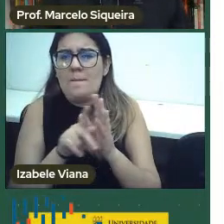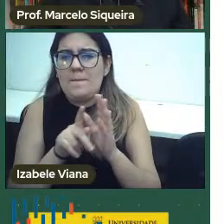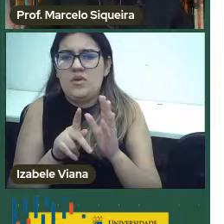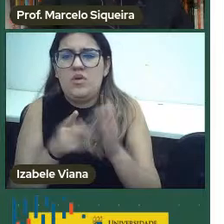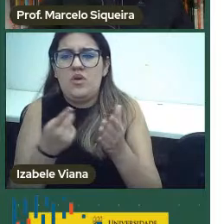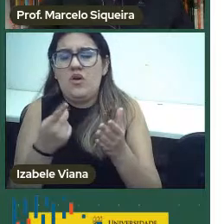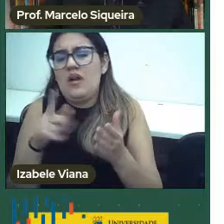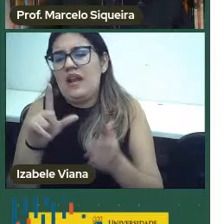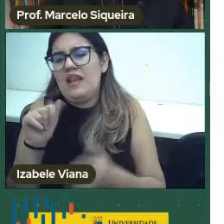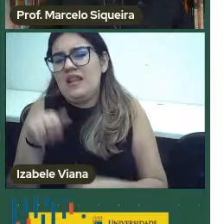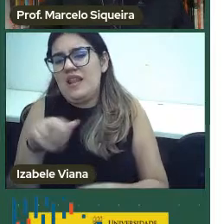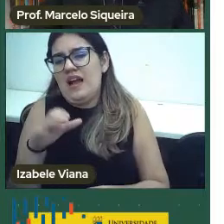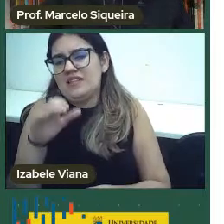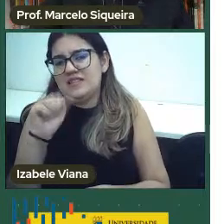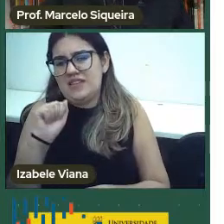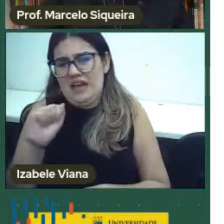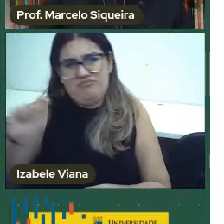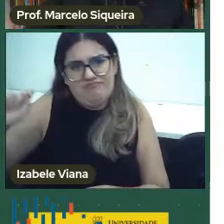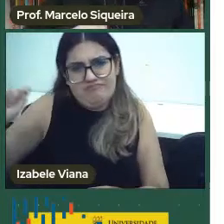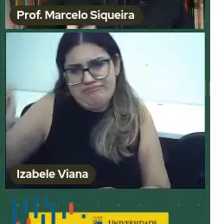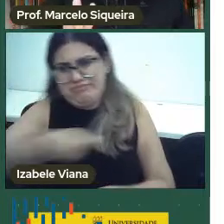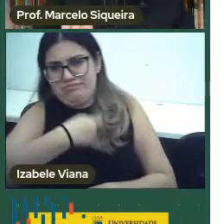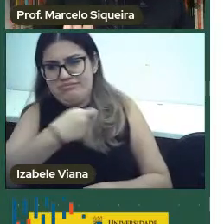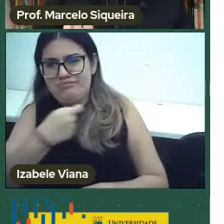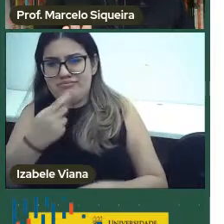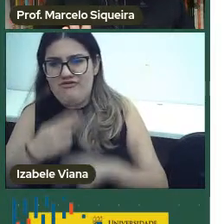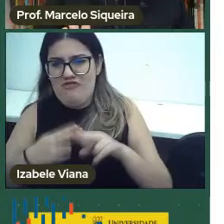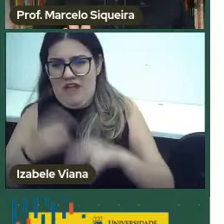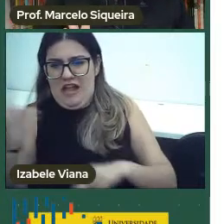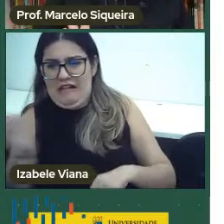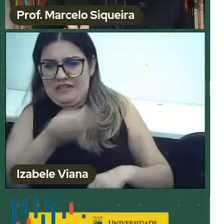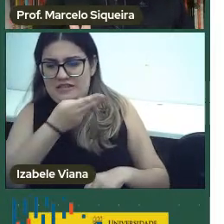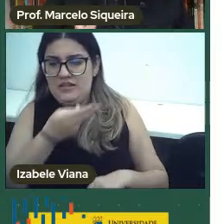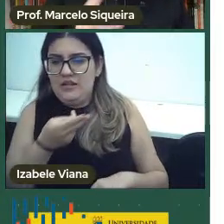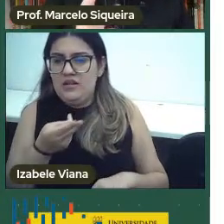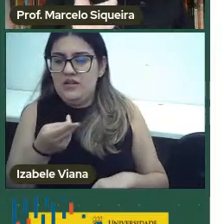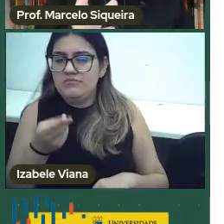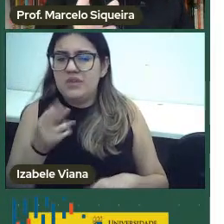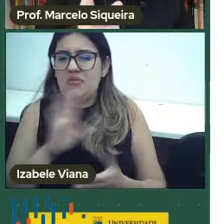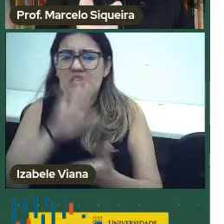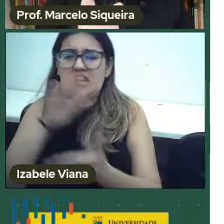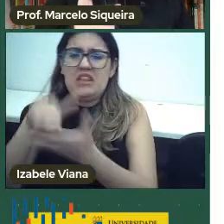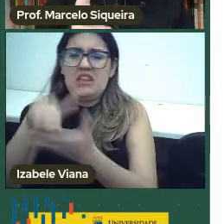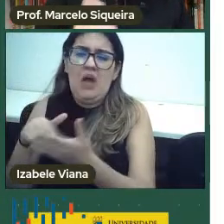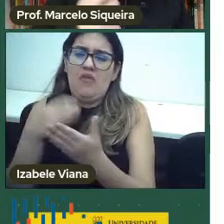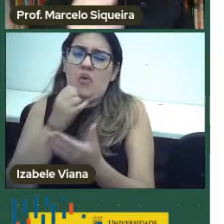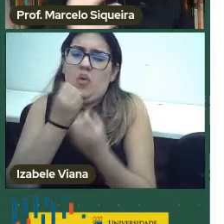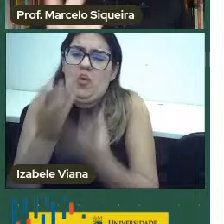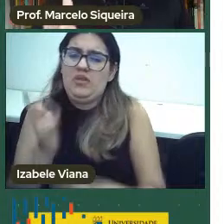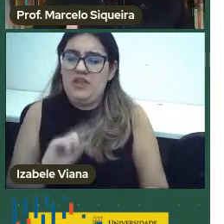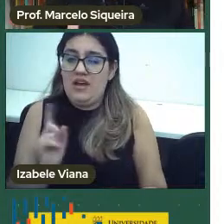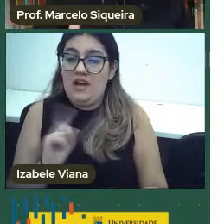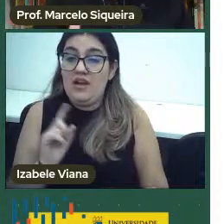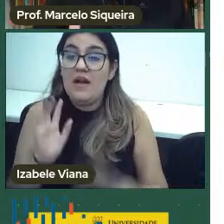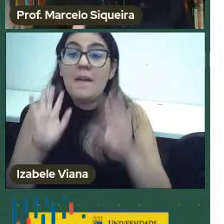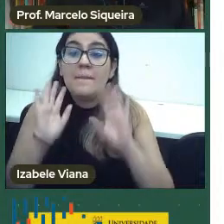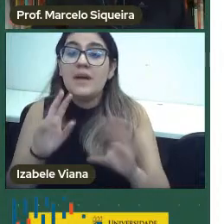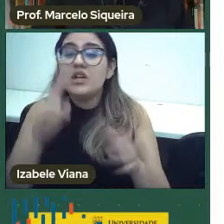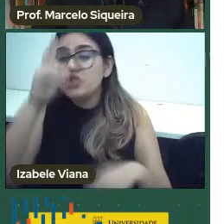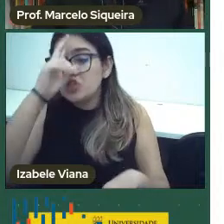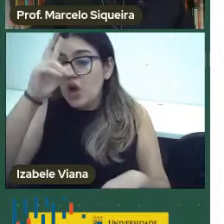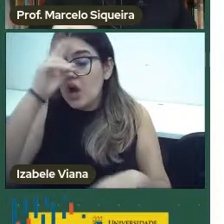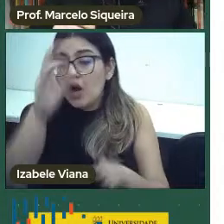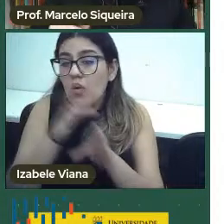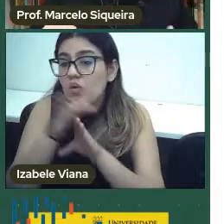Eu não vou contar o final da história, né? Porque não interessa para a gente conhecer o final da história, mas interessa saber o moral dessa história.